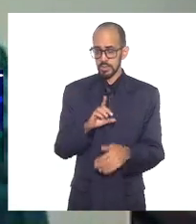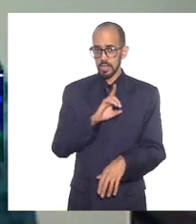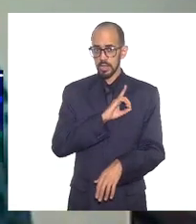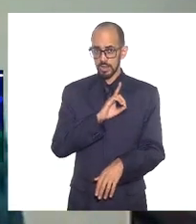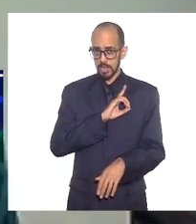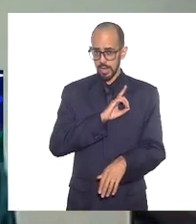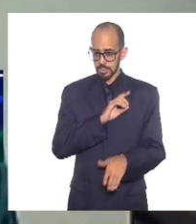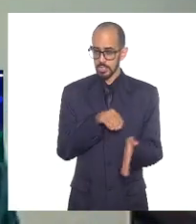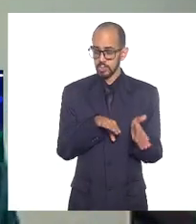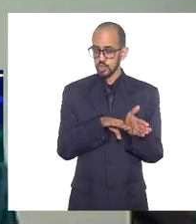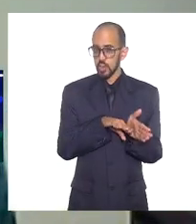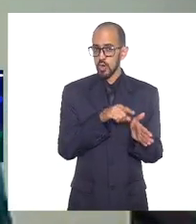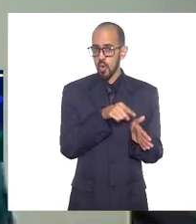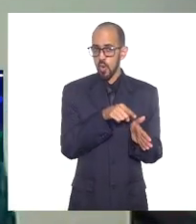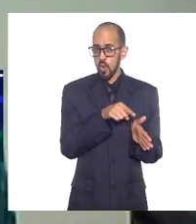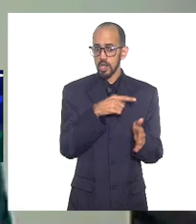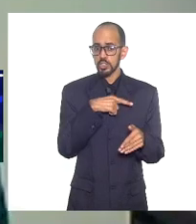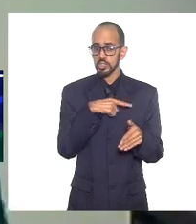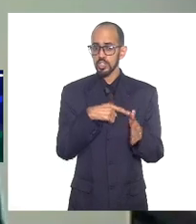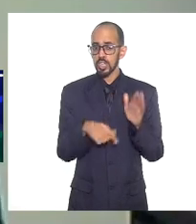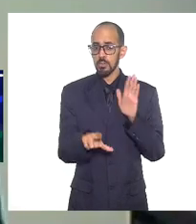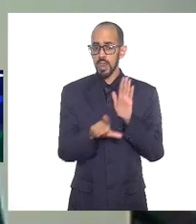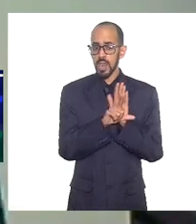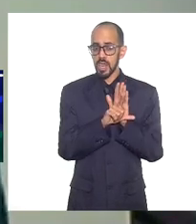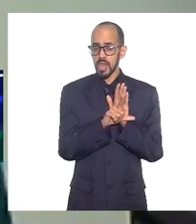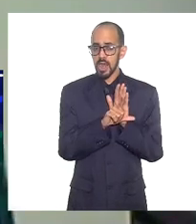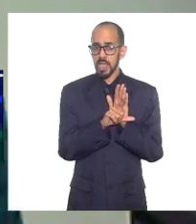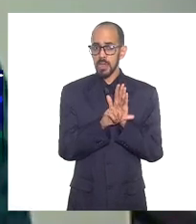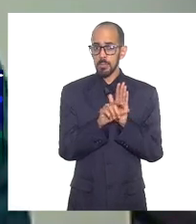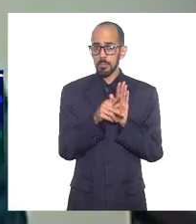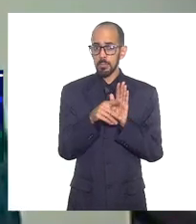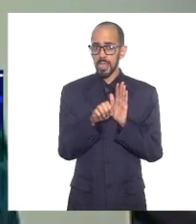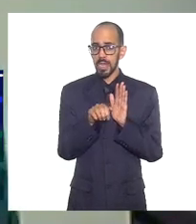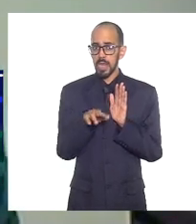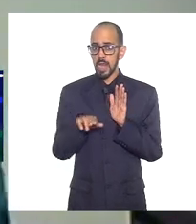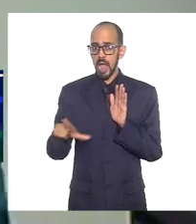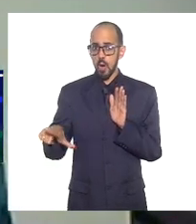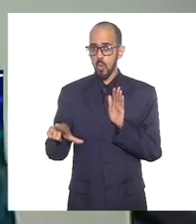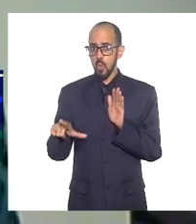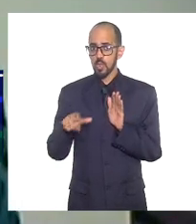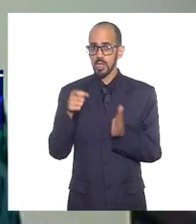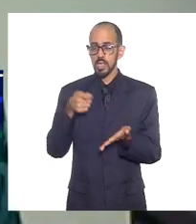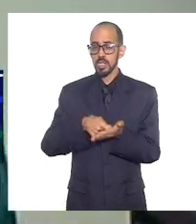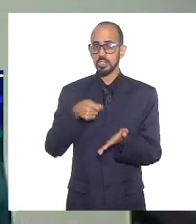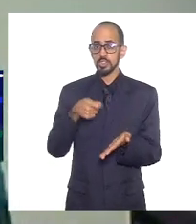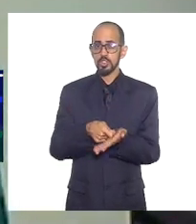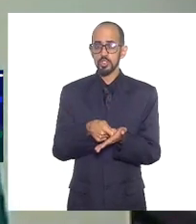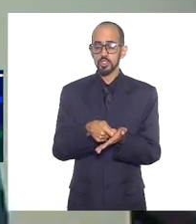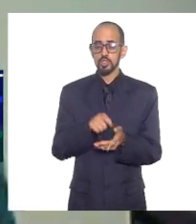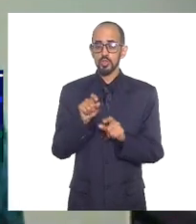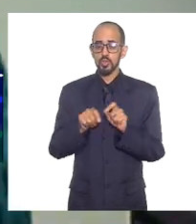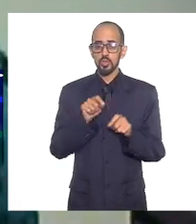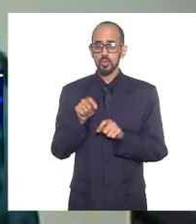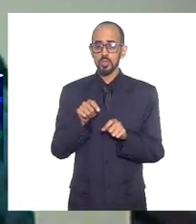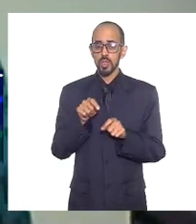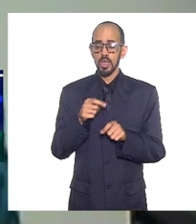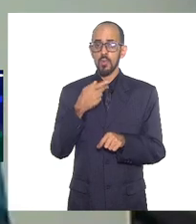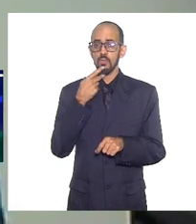a gente tem uma legislação penal que exige o